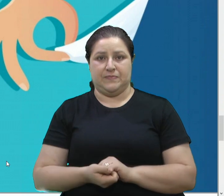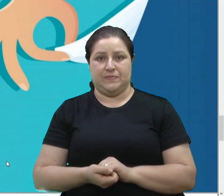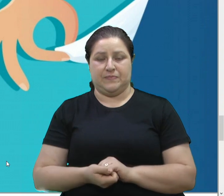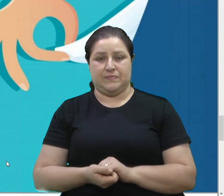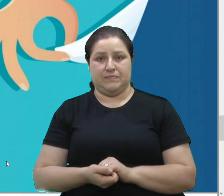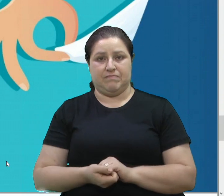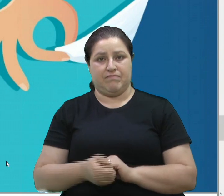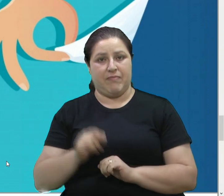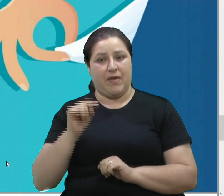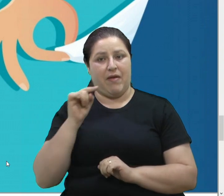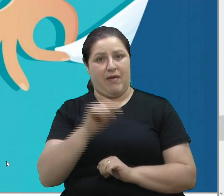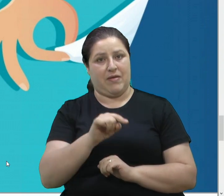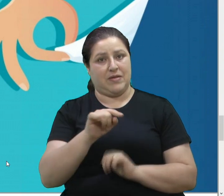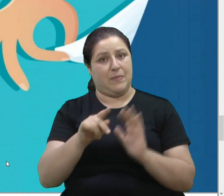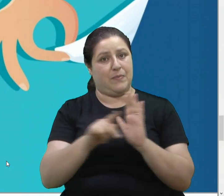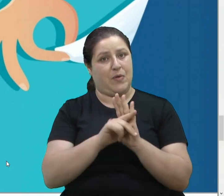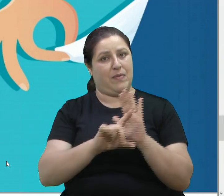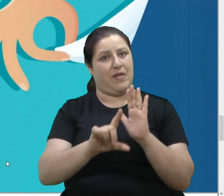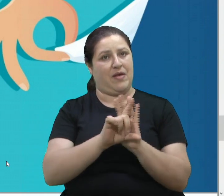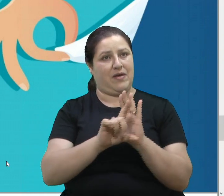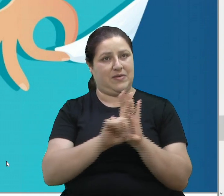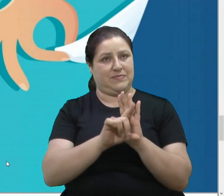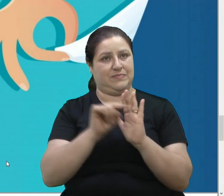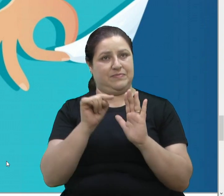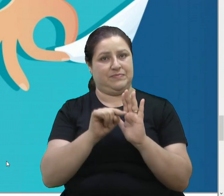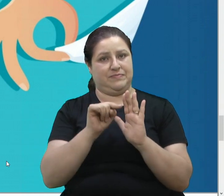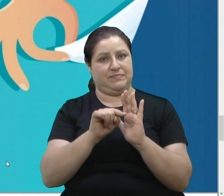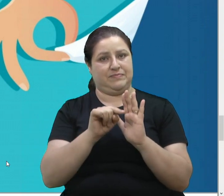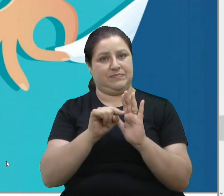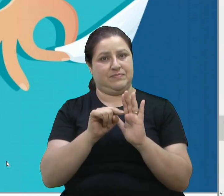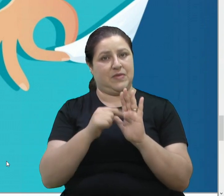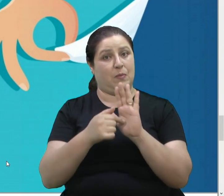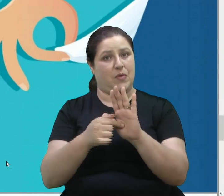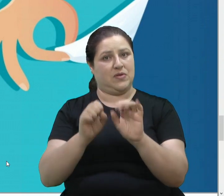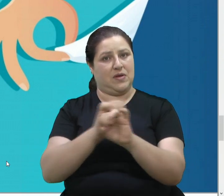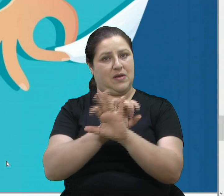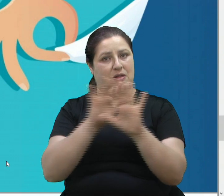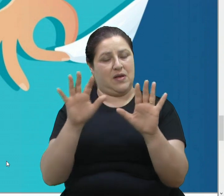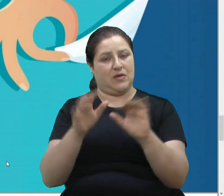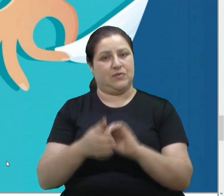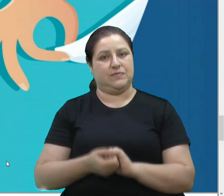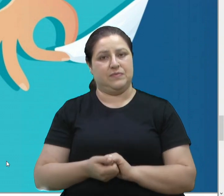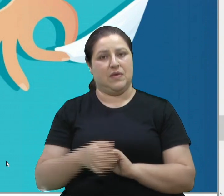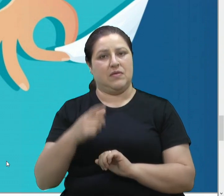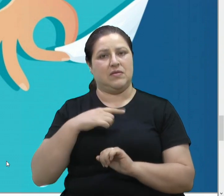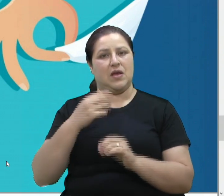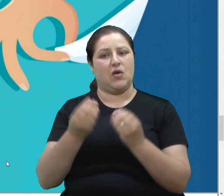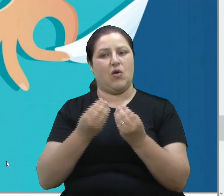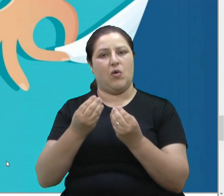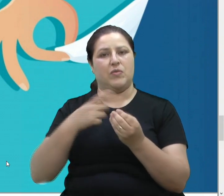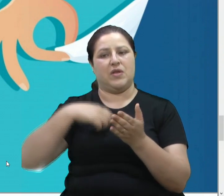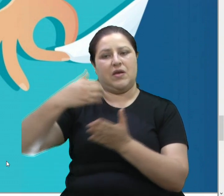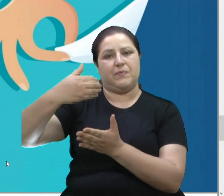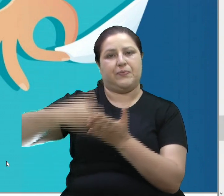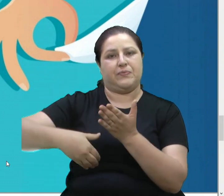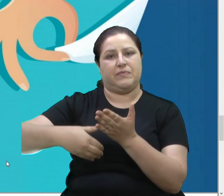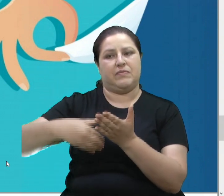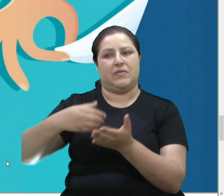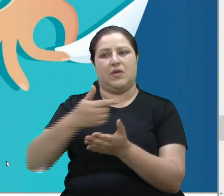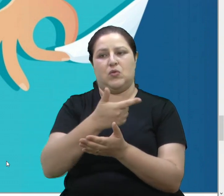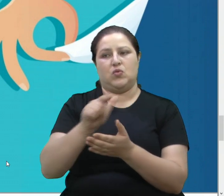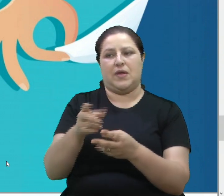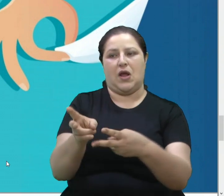Isso aí está na lei, tá? Só para vocês, deixar claro para vocês. E como fica a diferença do que não foi